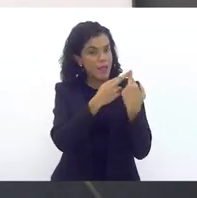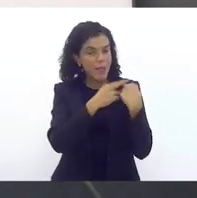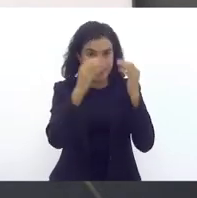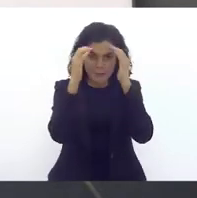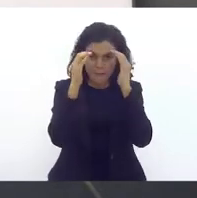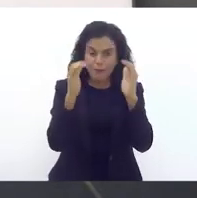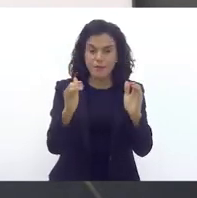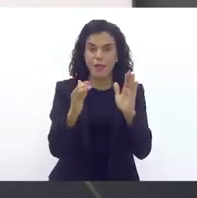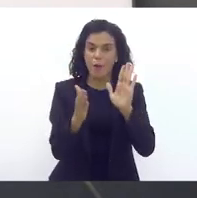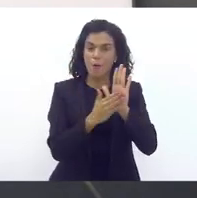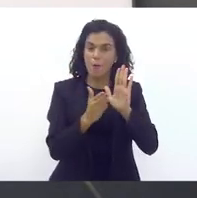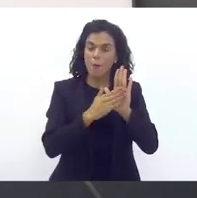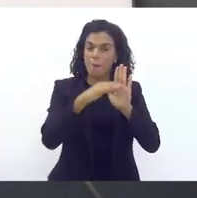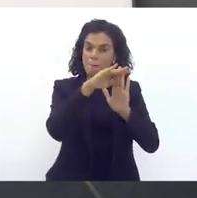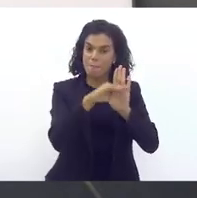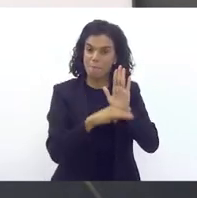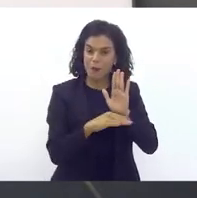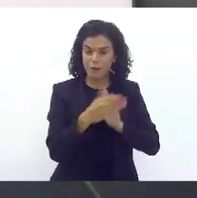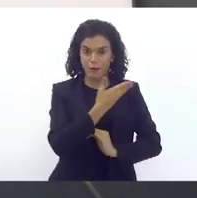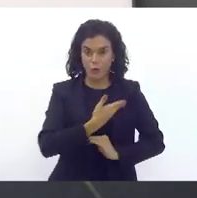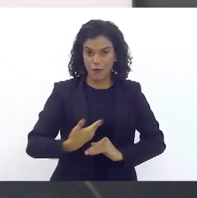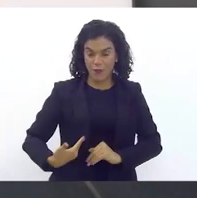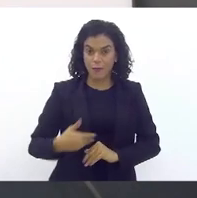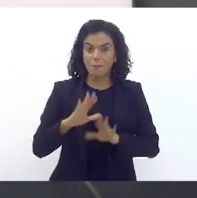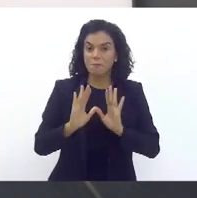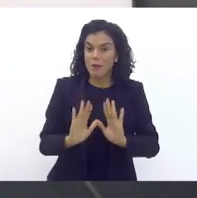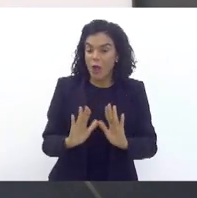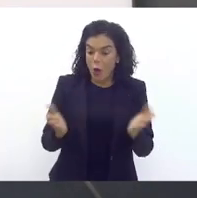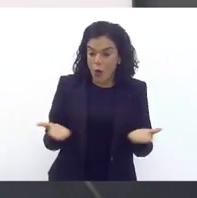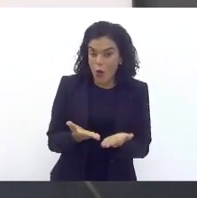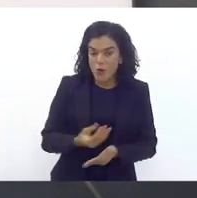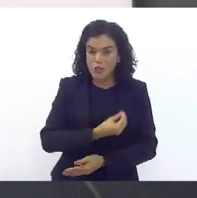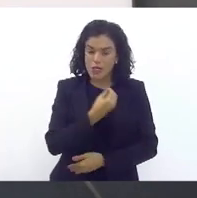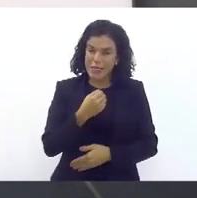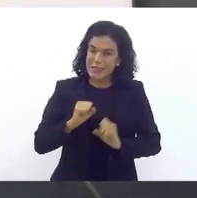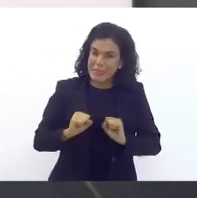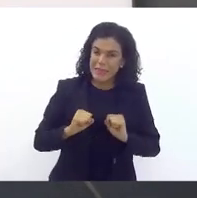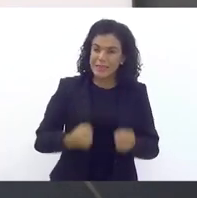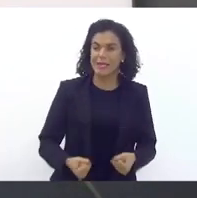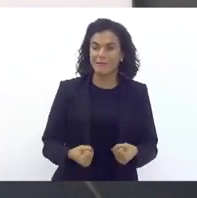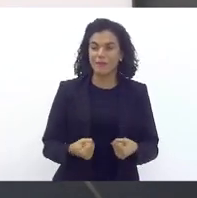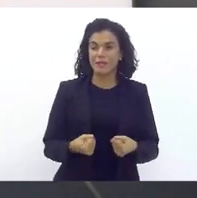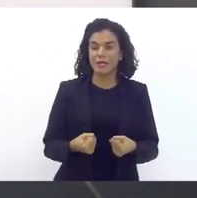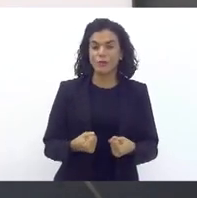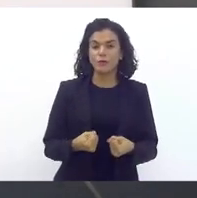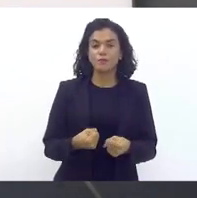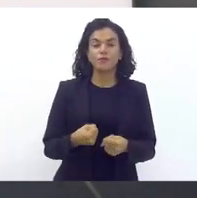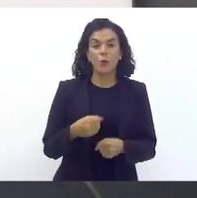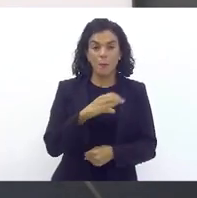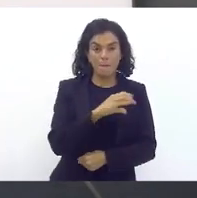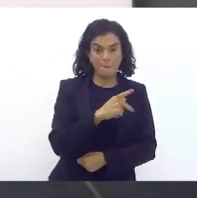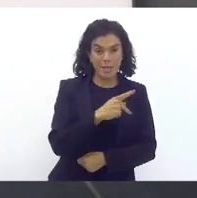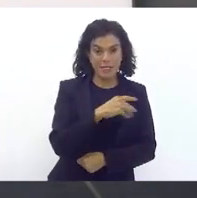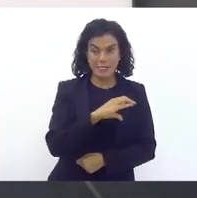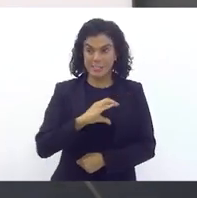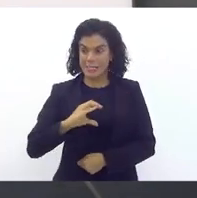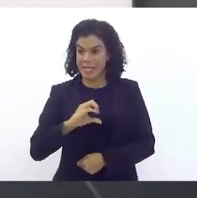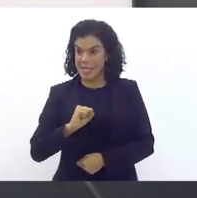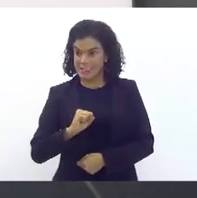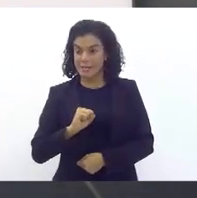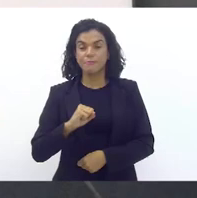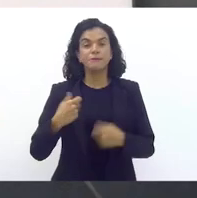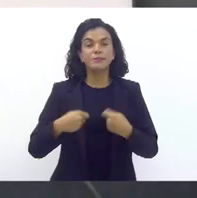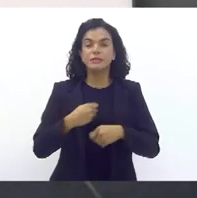dele. Mas nós tínhamos que estar aqui hoje defendendo que o PCCS tem que